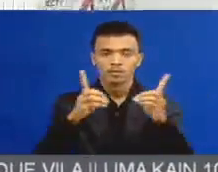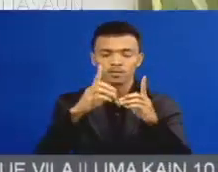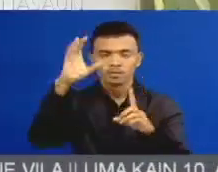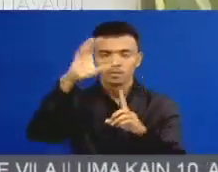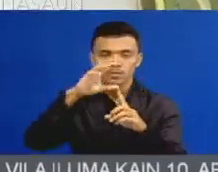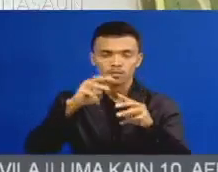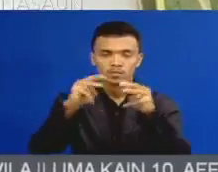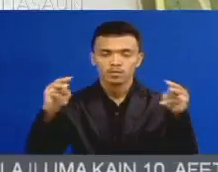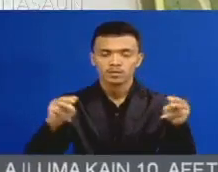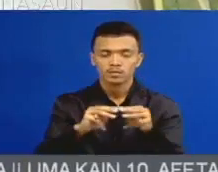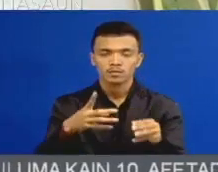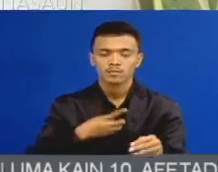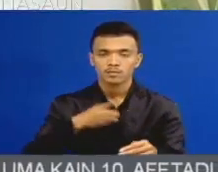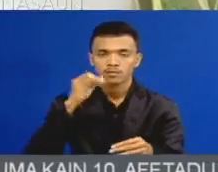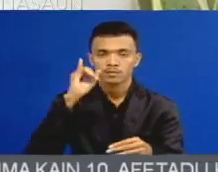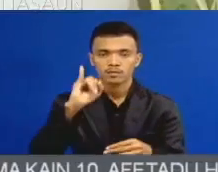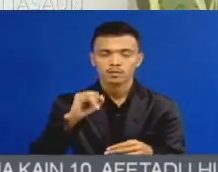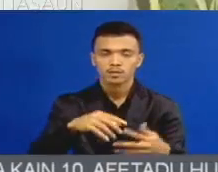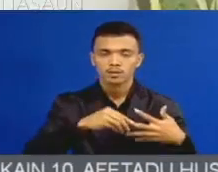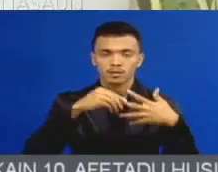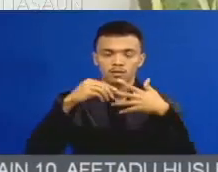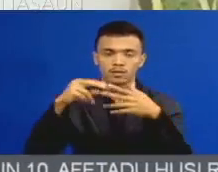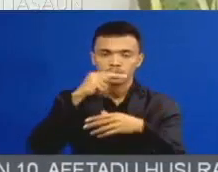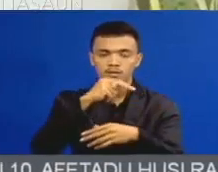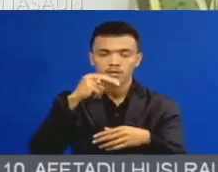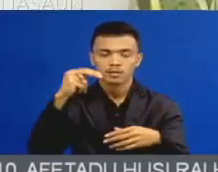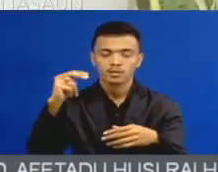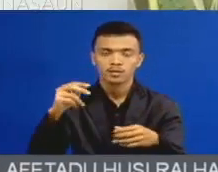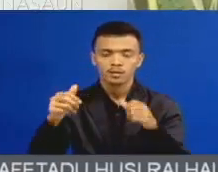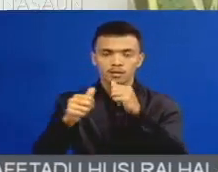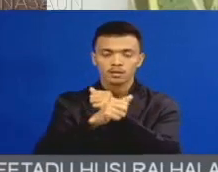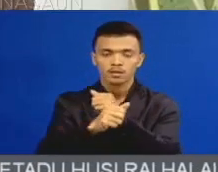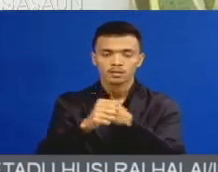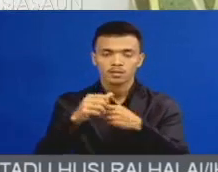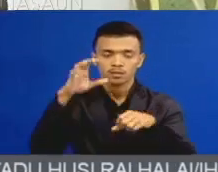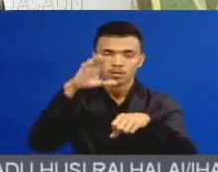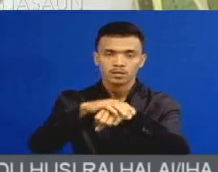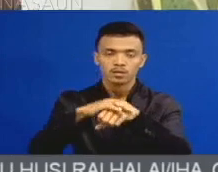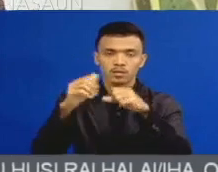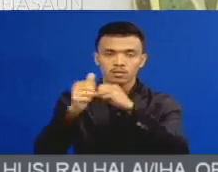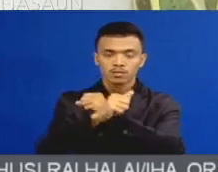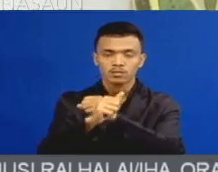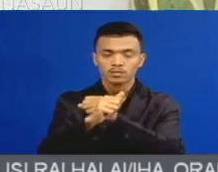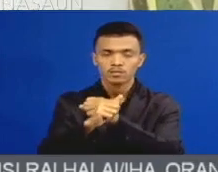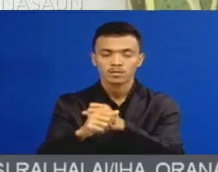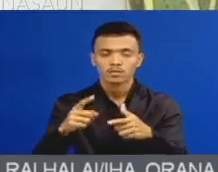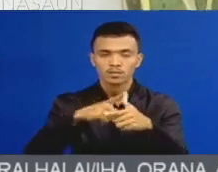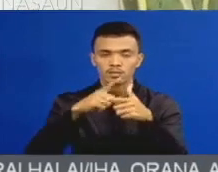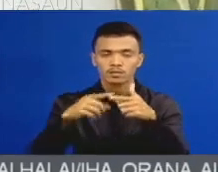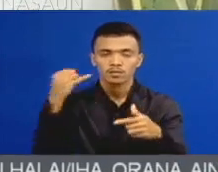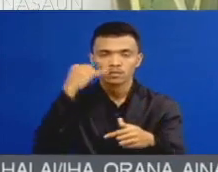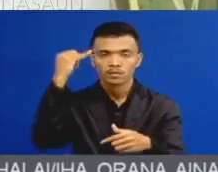comando município dele, linha ação, atuação para tubela, halo capturação, ba suspeito toma, mai halo